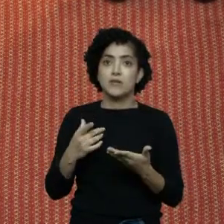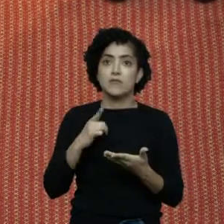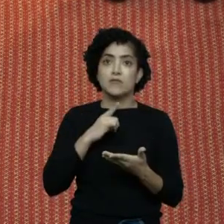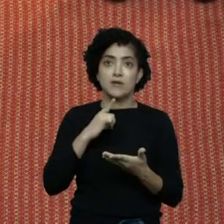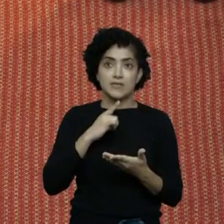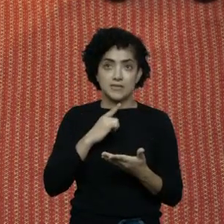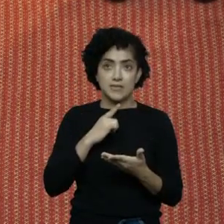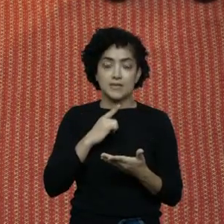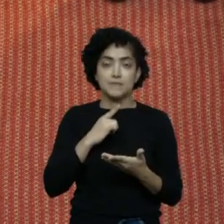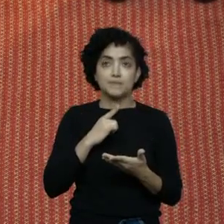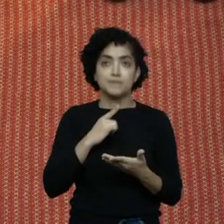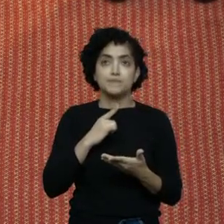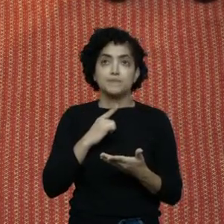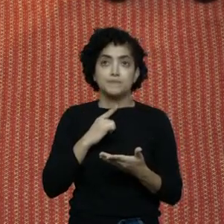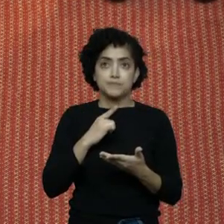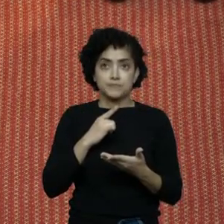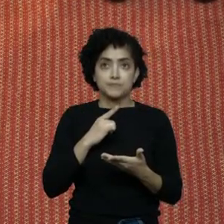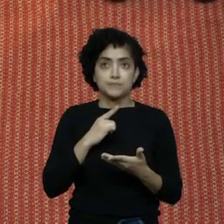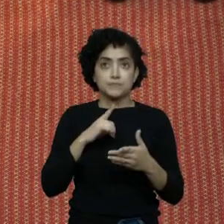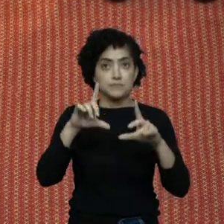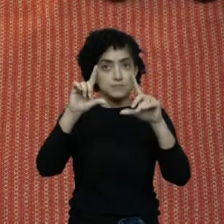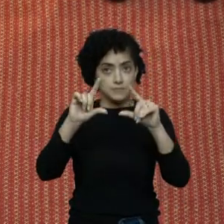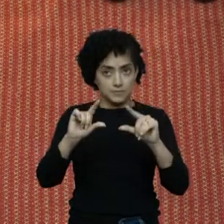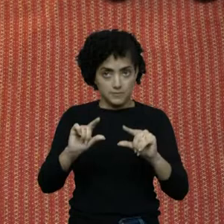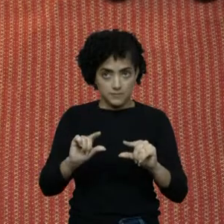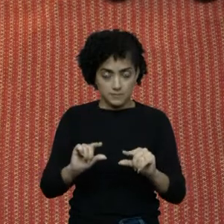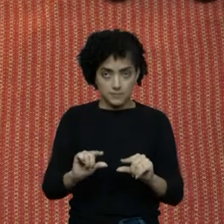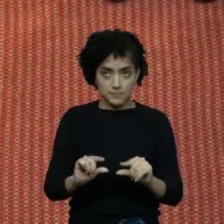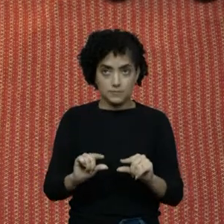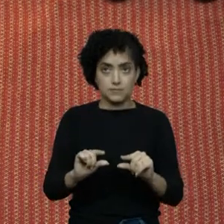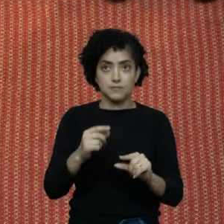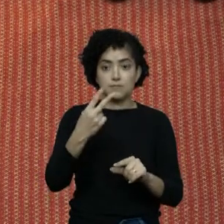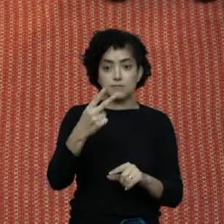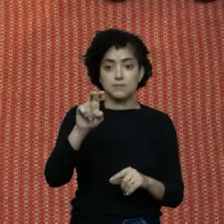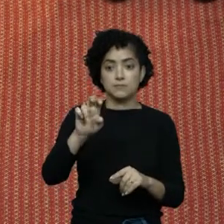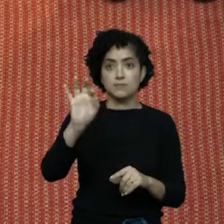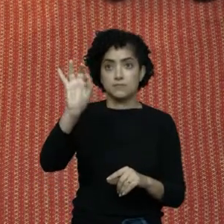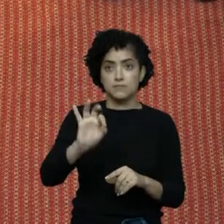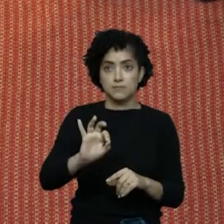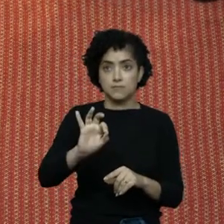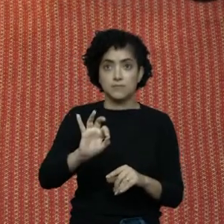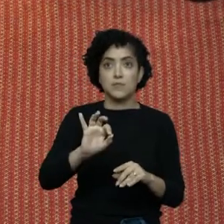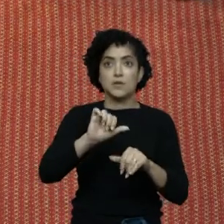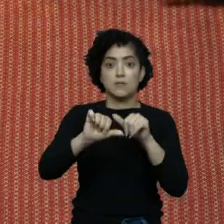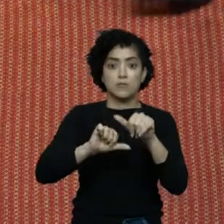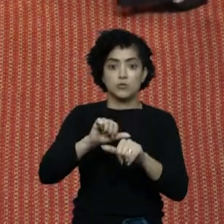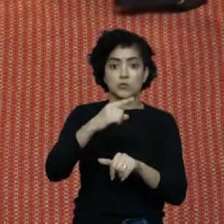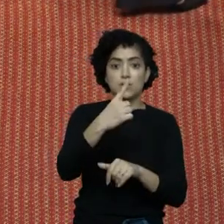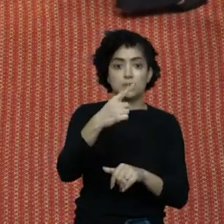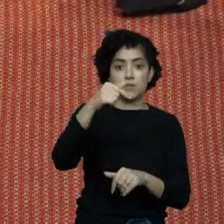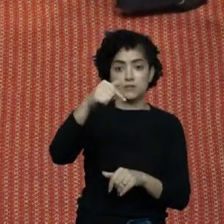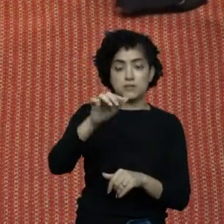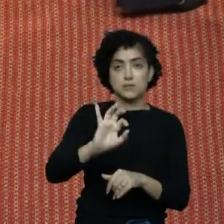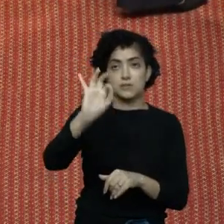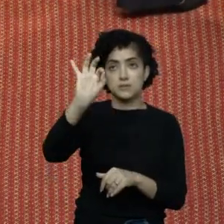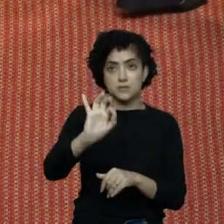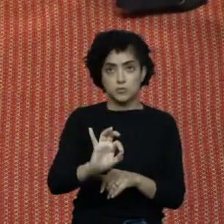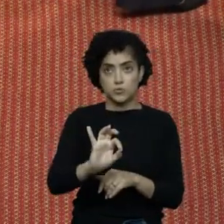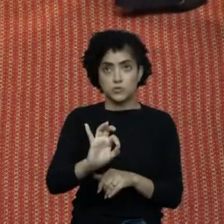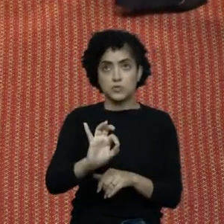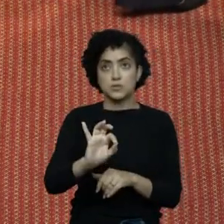determina que haverá a redução em 25 porcento para dezessete por cento o